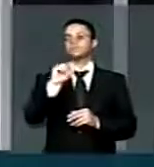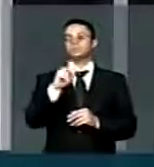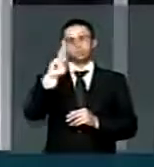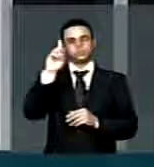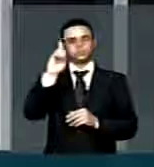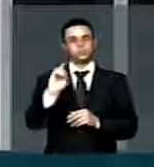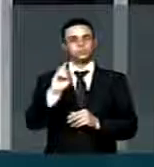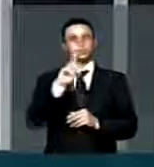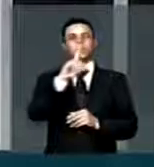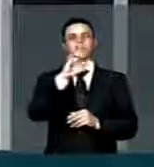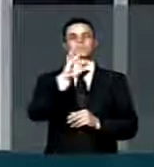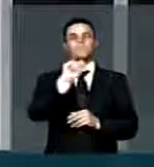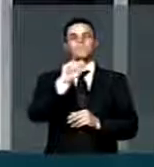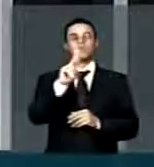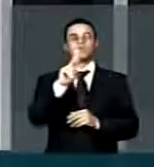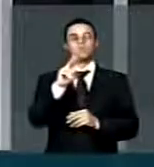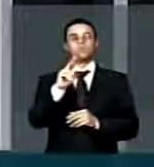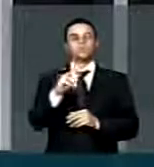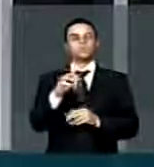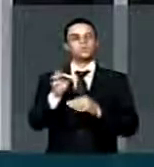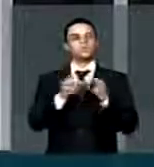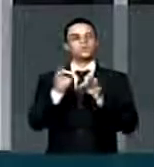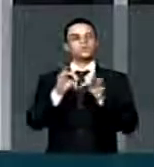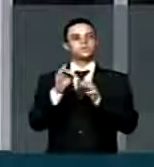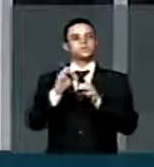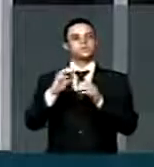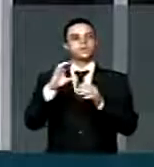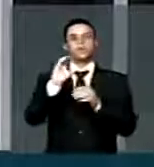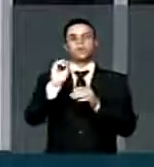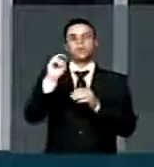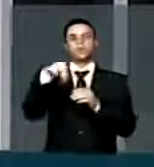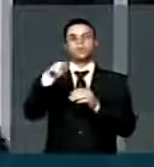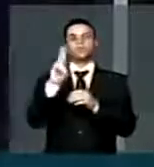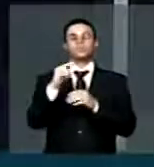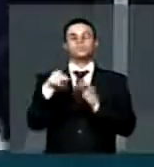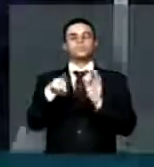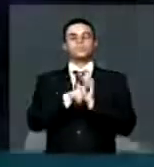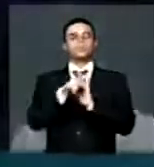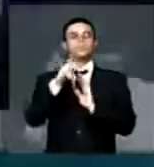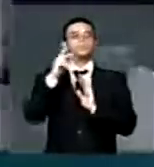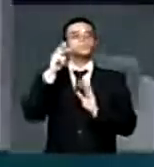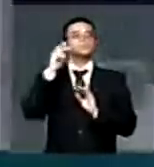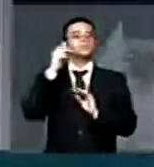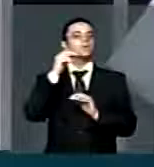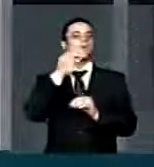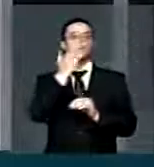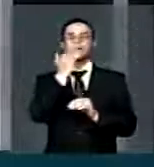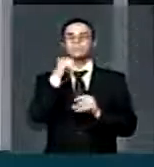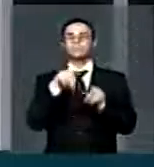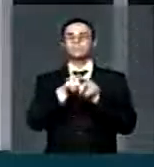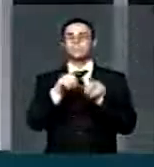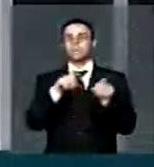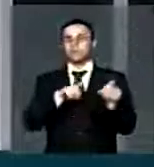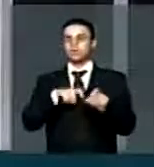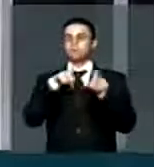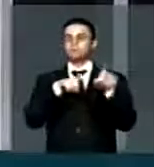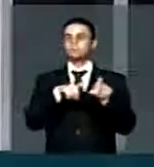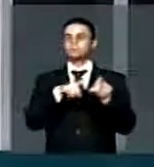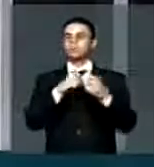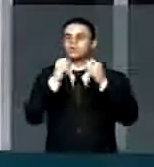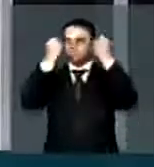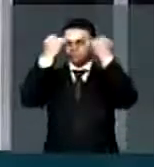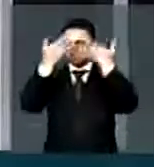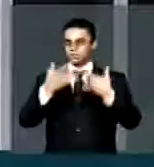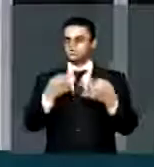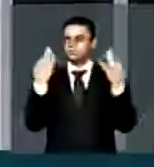FAO, Organização das Nações Unidas para a Alimentação e Agricultura, foi esclarecedora